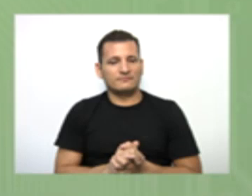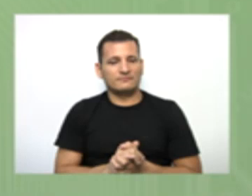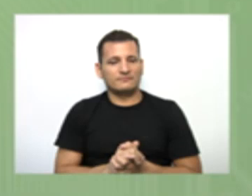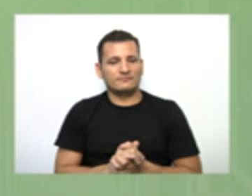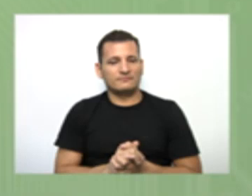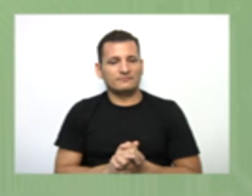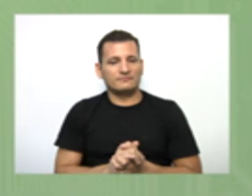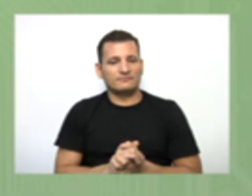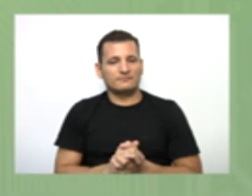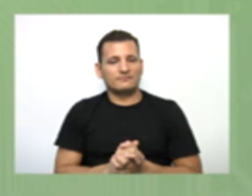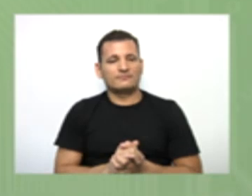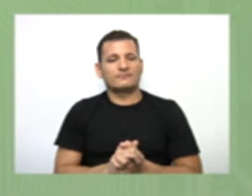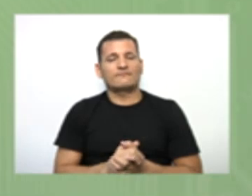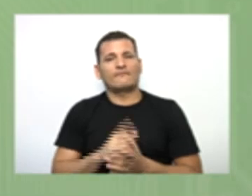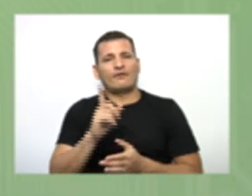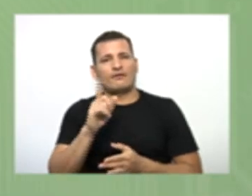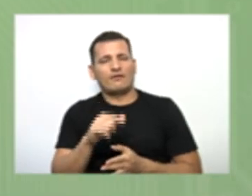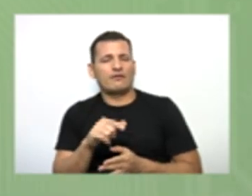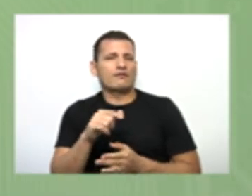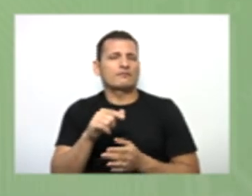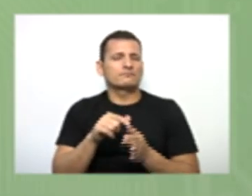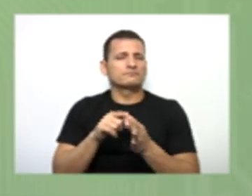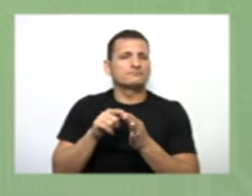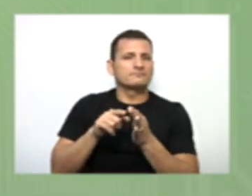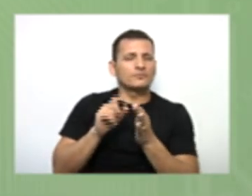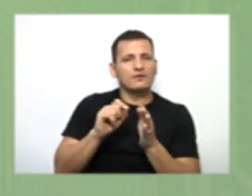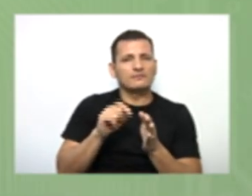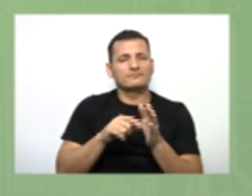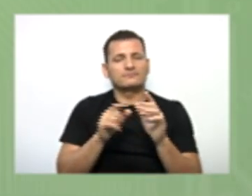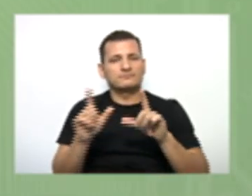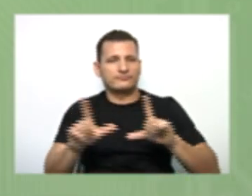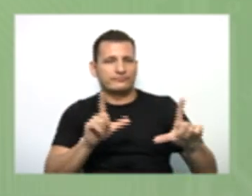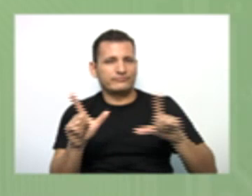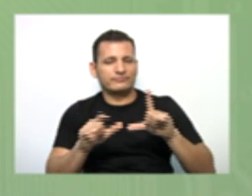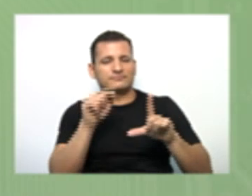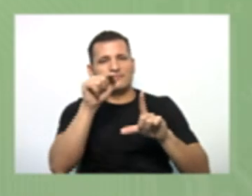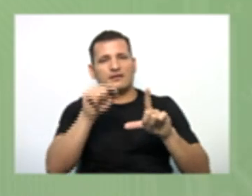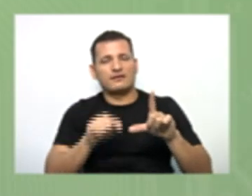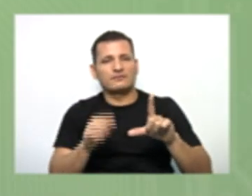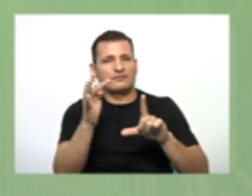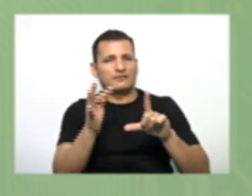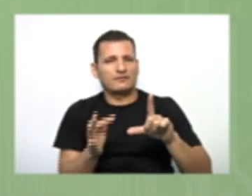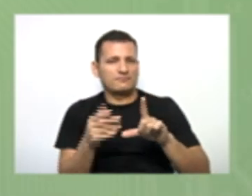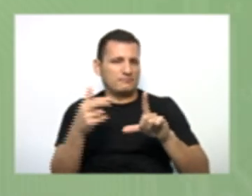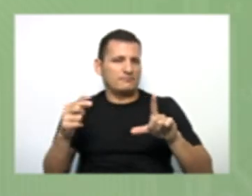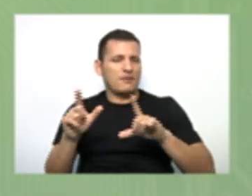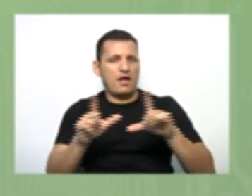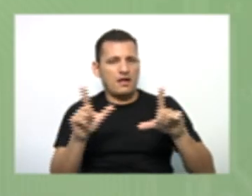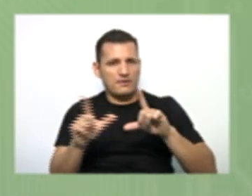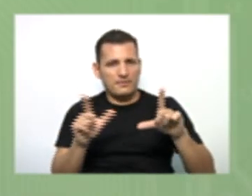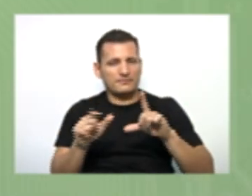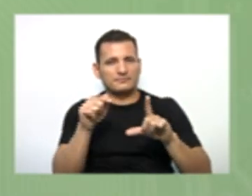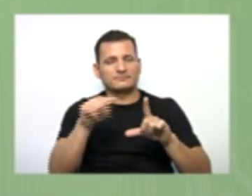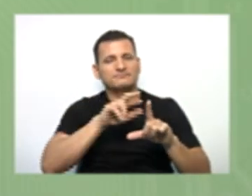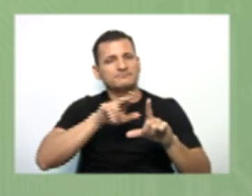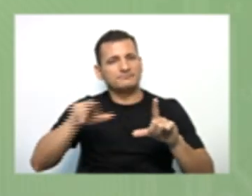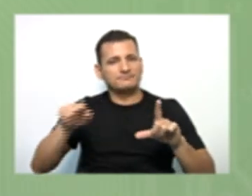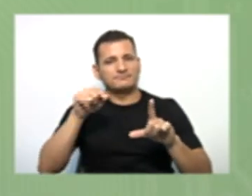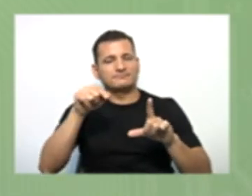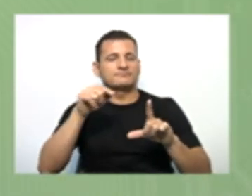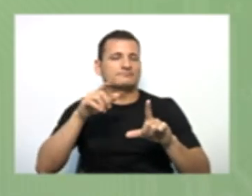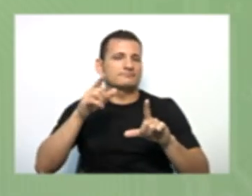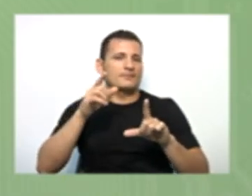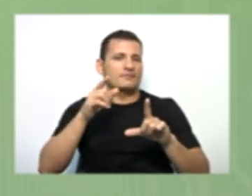Roxinho, pronto. É o ato ou efeito de percorrer um hipertexto, determinando a sequência em que os diversos documentos